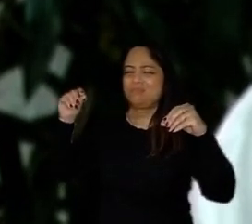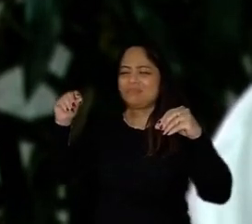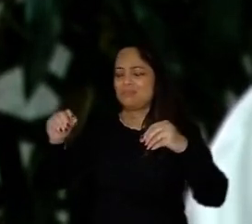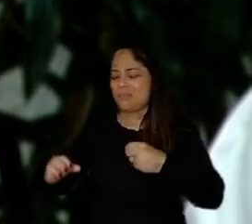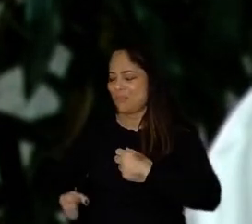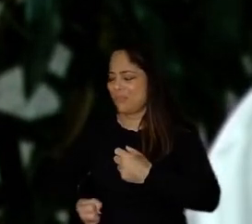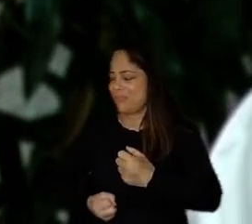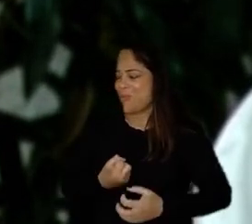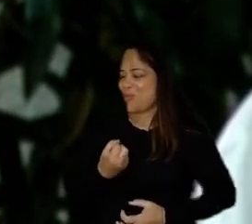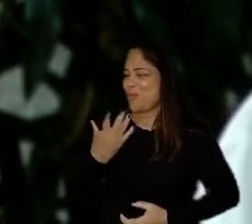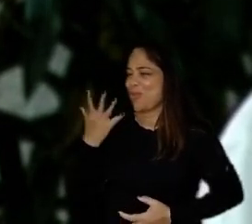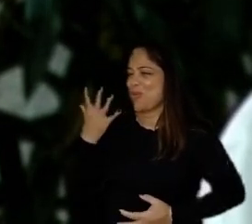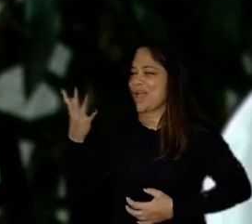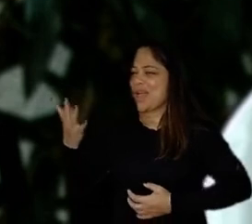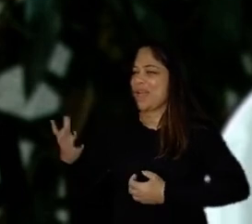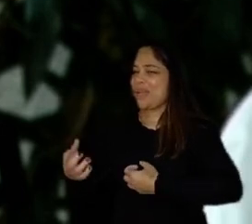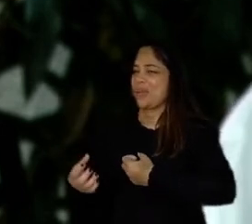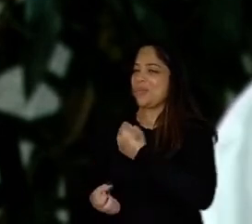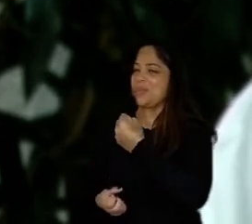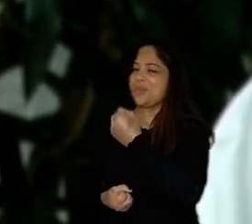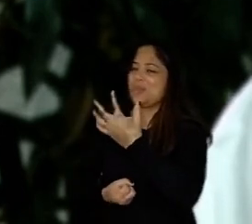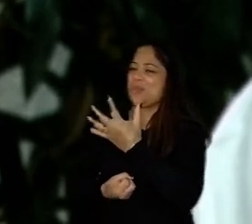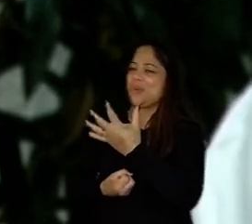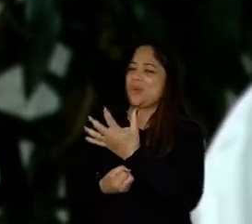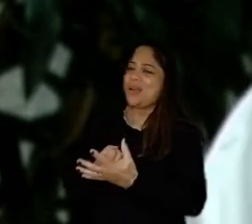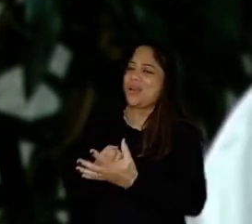La bandeira, le